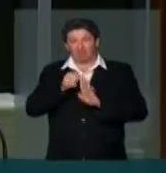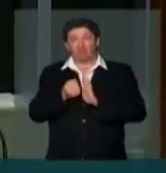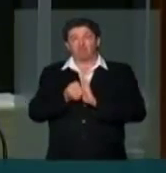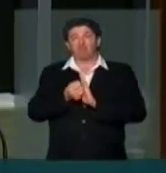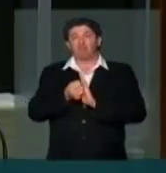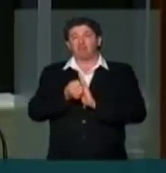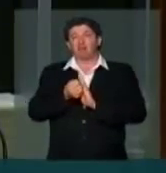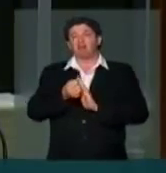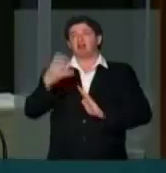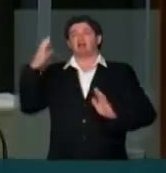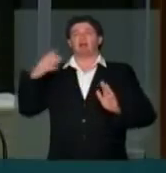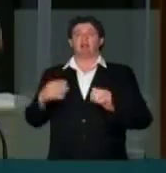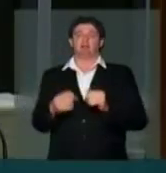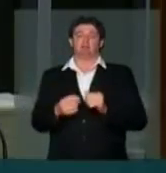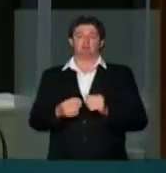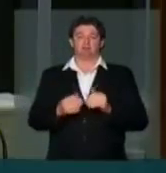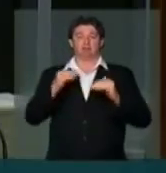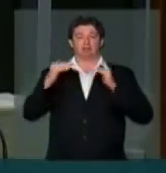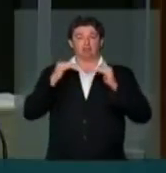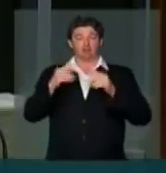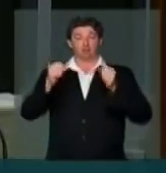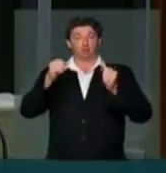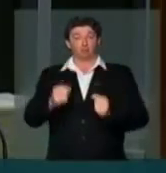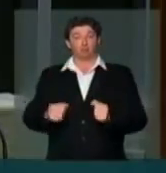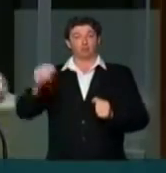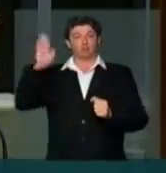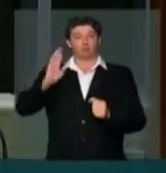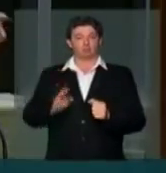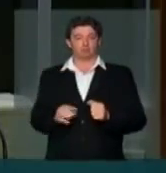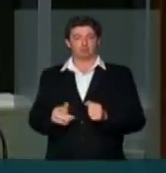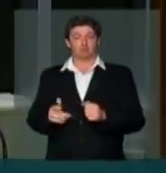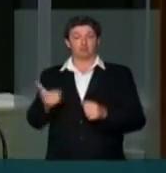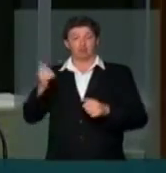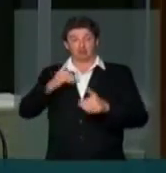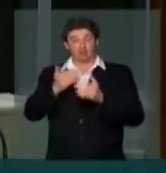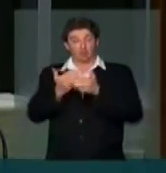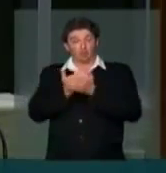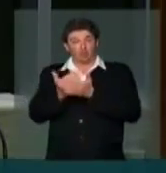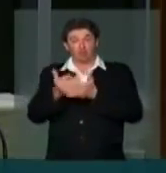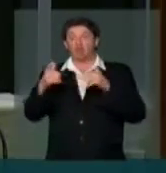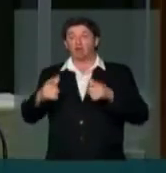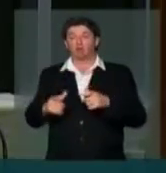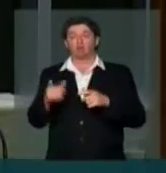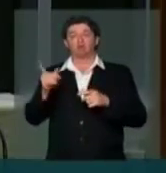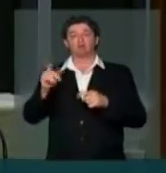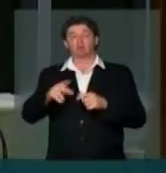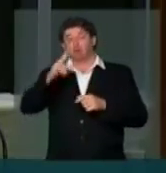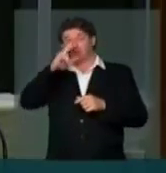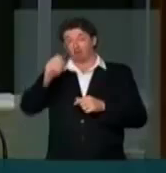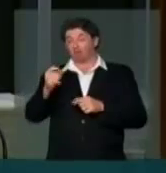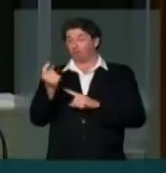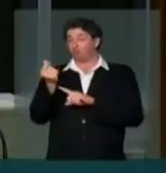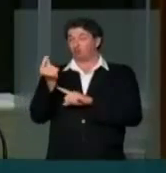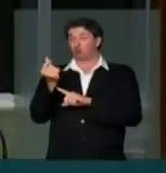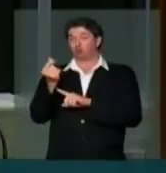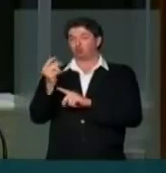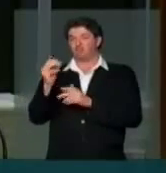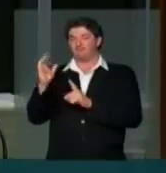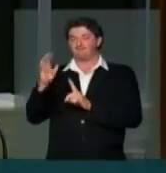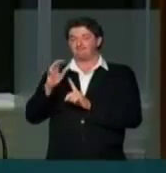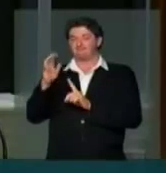diversos níveis das instituições de poder neste país, tem na sua origem a força do poder